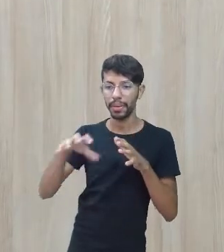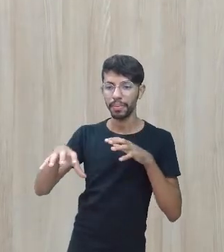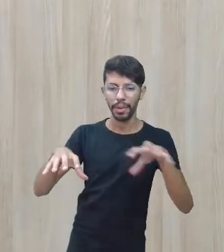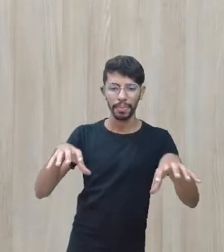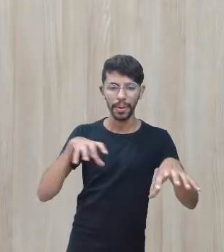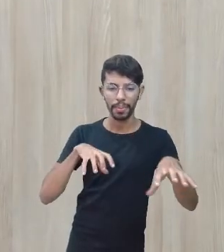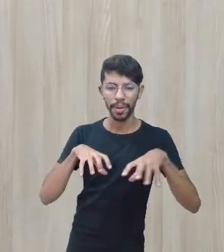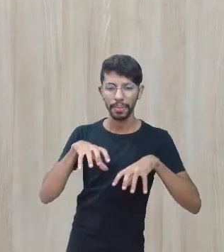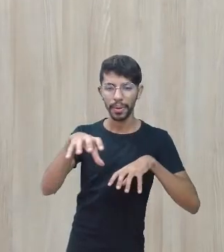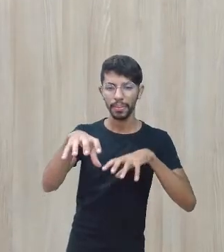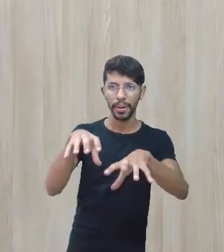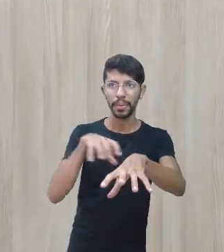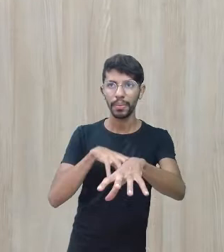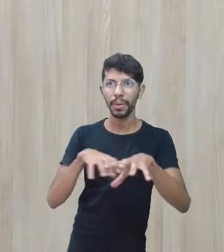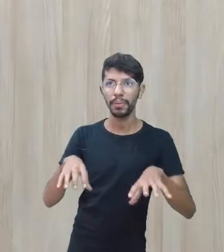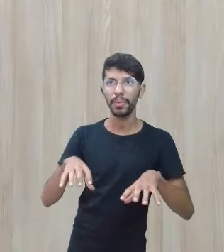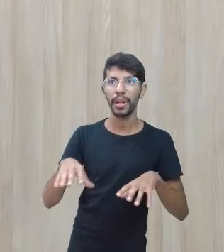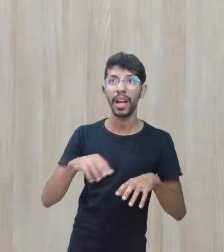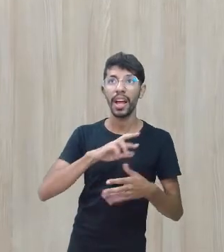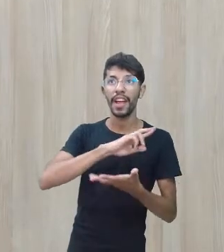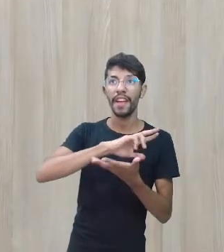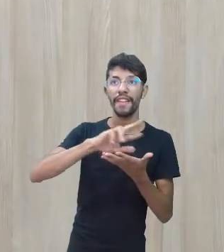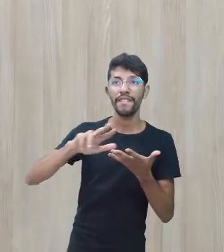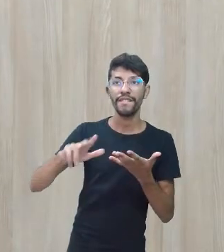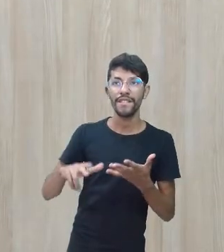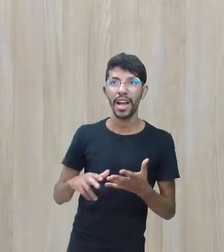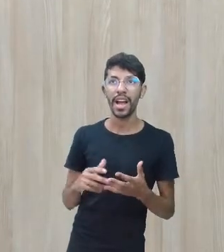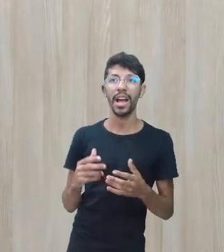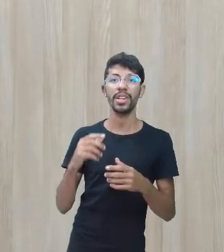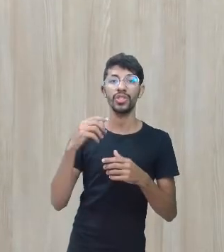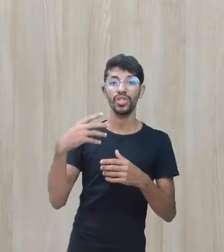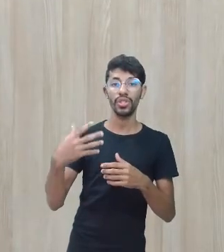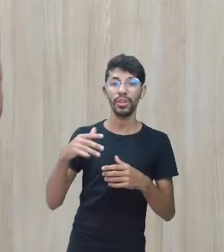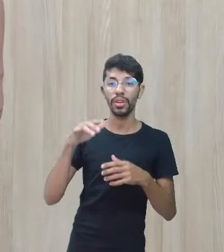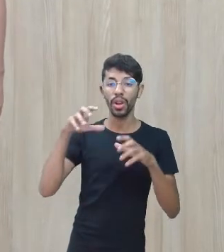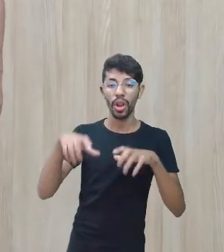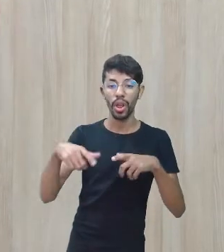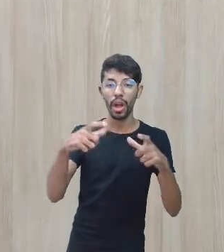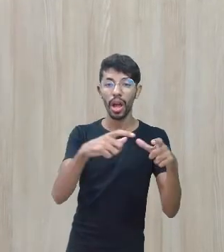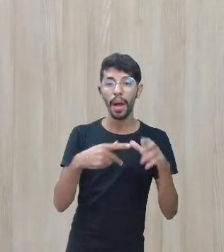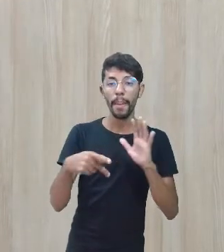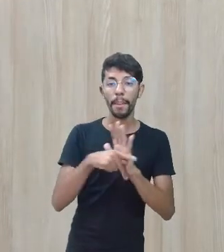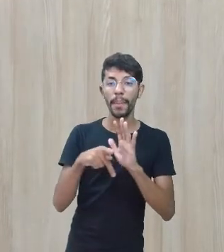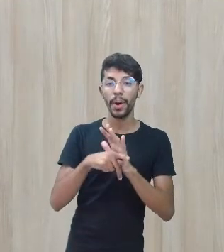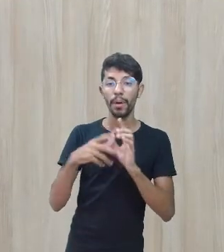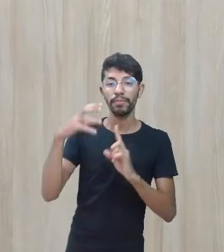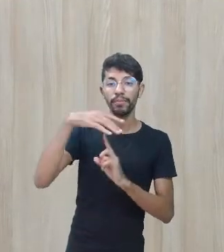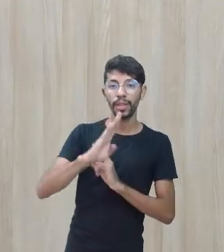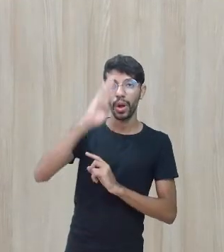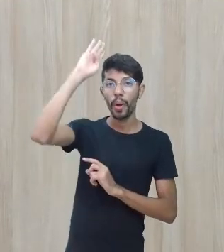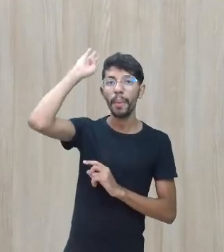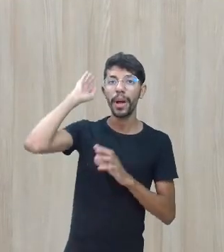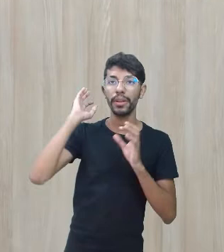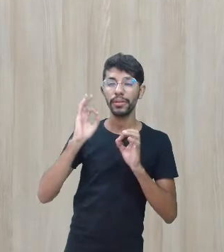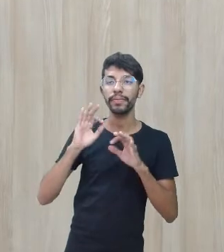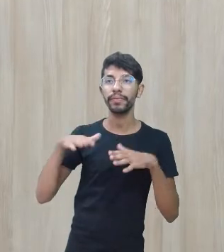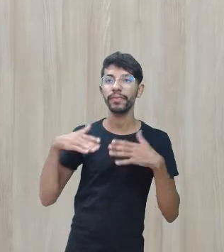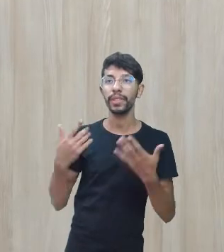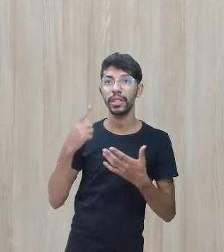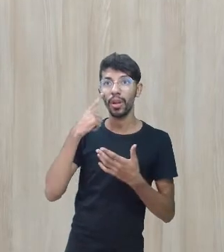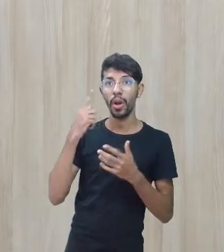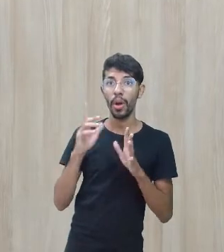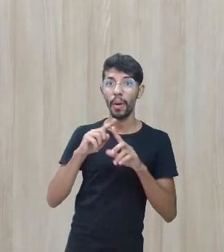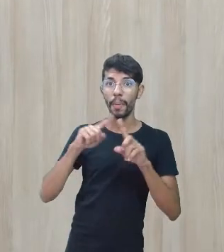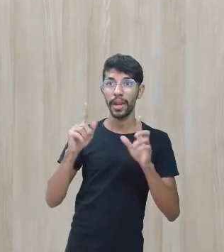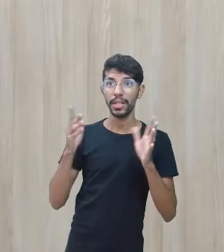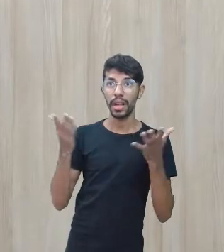germânicos. E para finalizar, né, então atenção aí para o final, eu vou destacar mais um pontinho aqui, ó, gente, Que